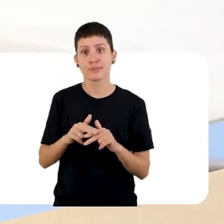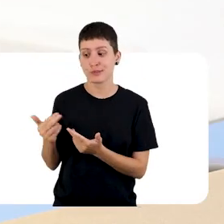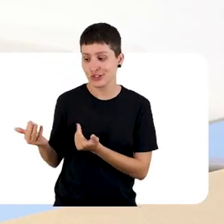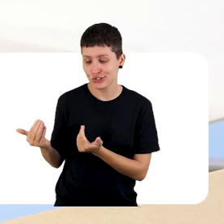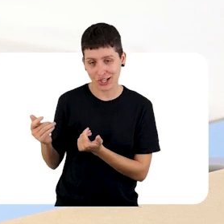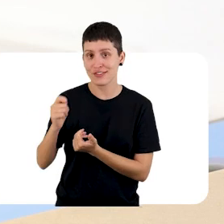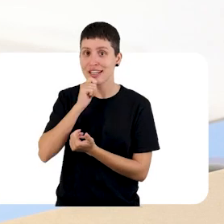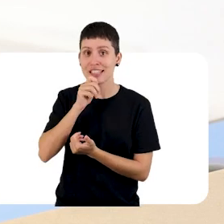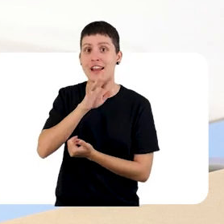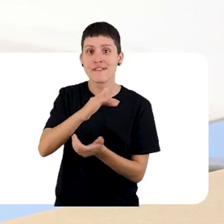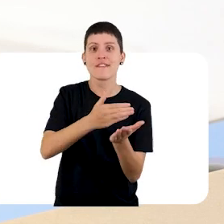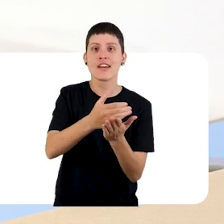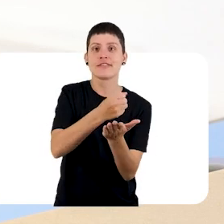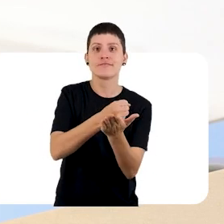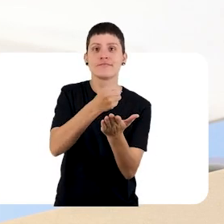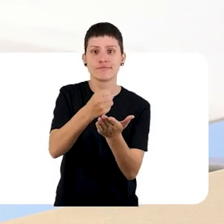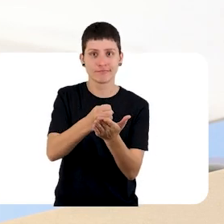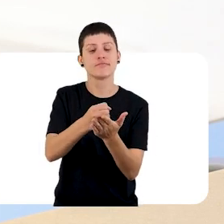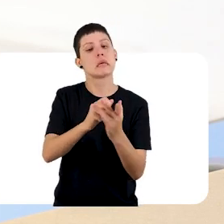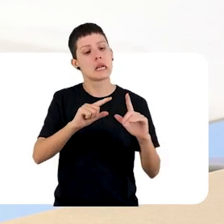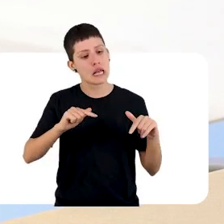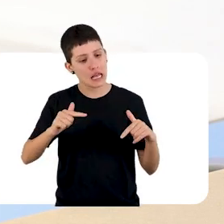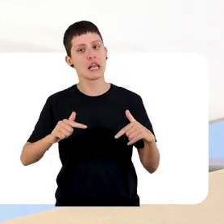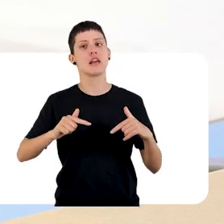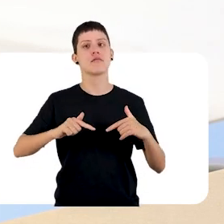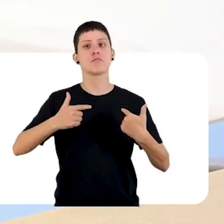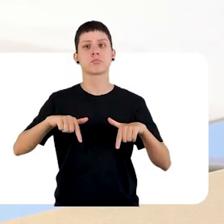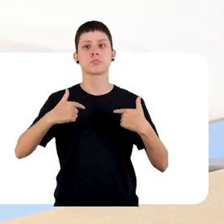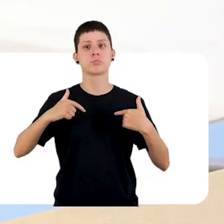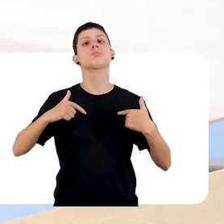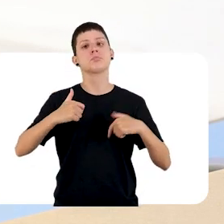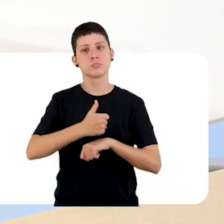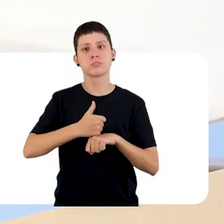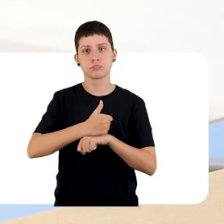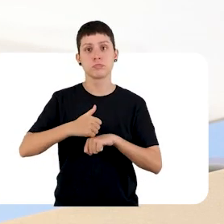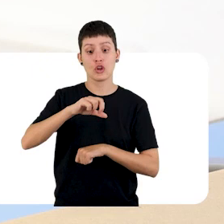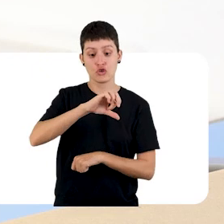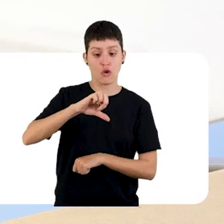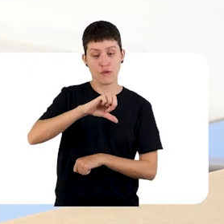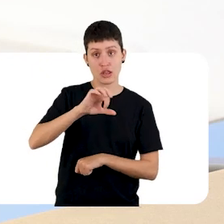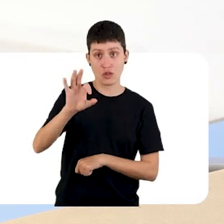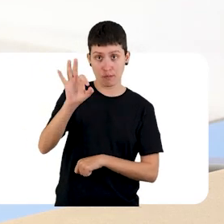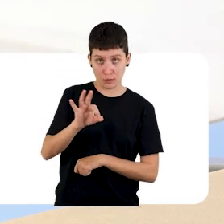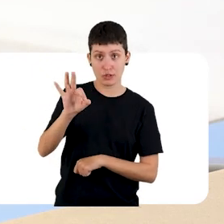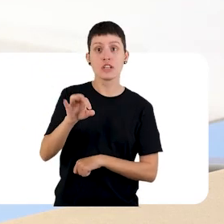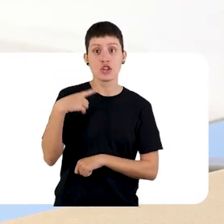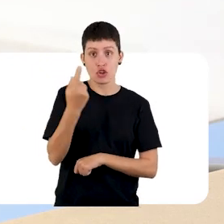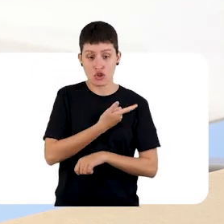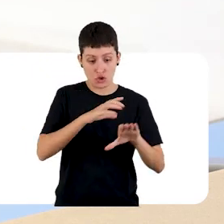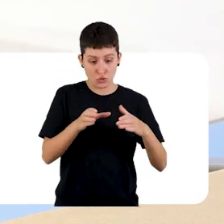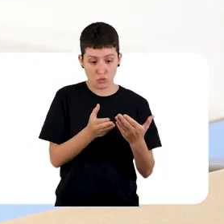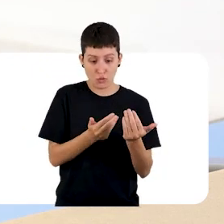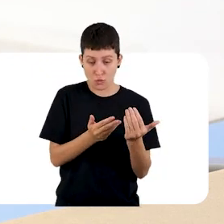jovens que estão sendo contratados, eles têm performado muito bem. Hoje, 99% dos jovens nossos que são